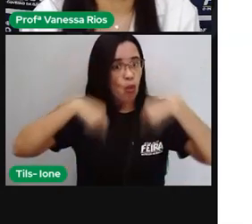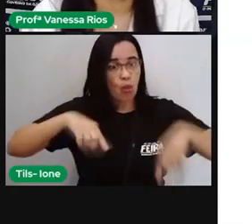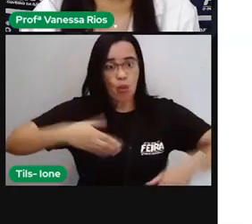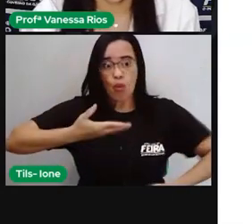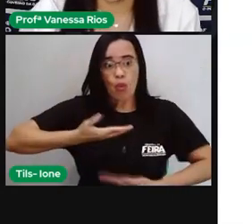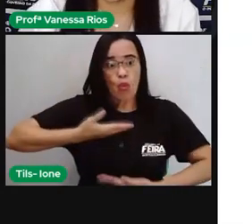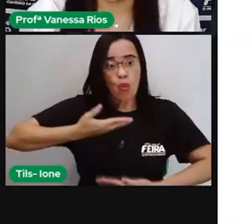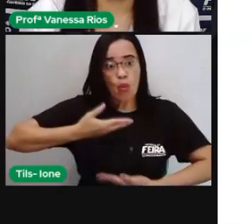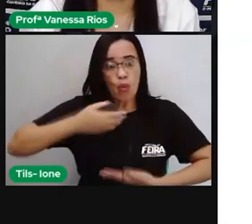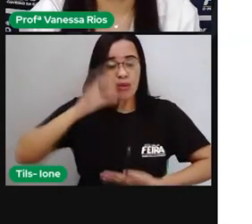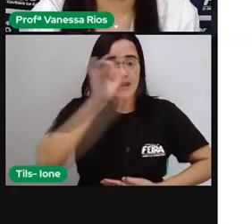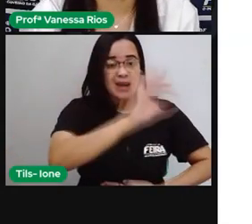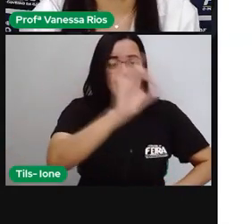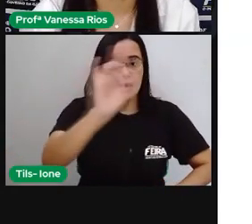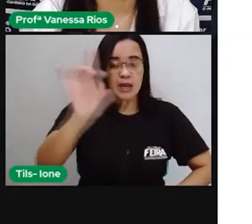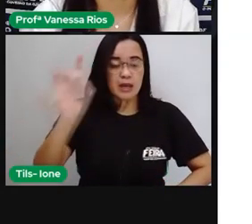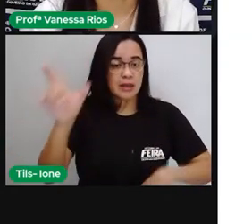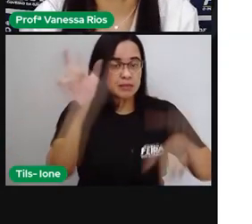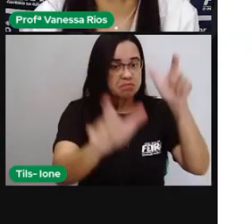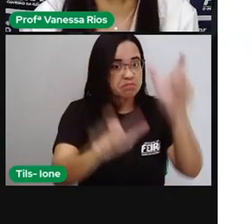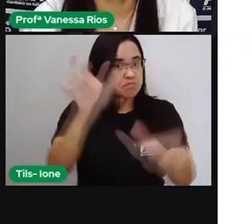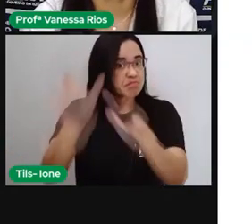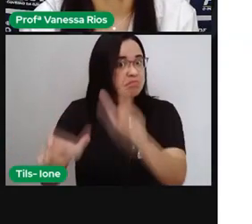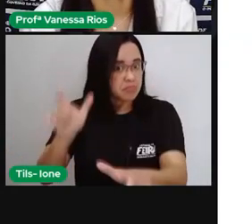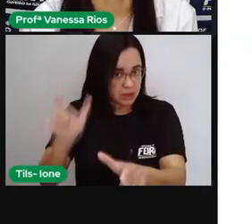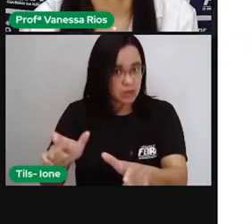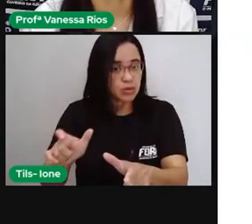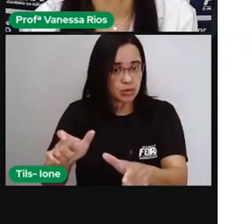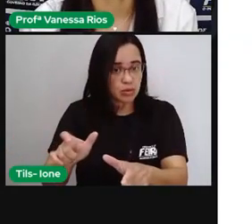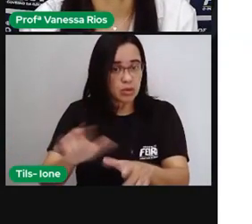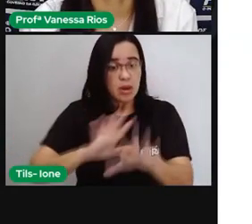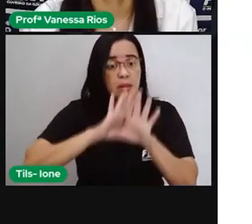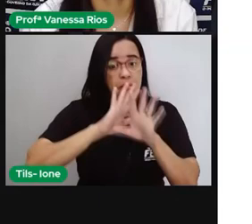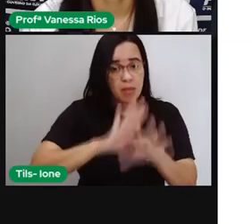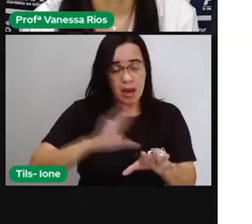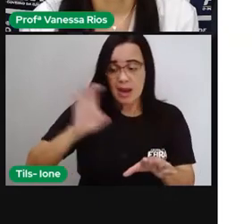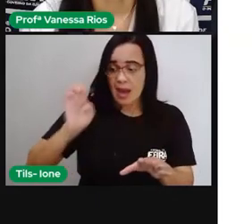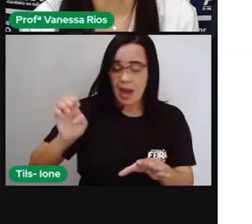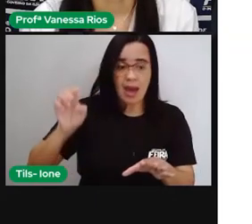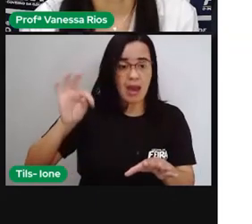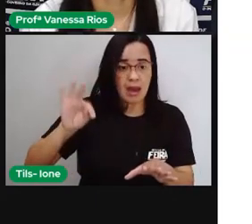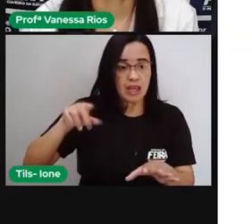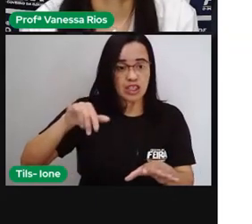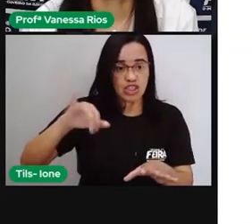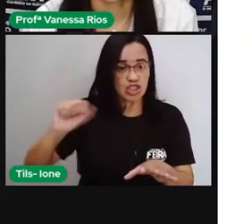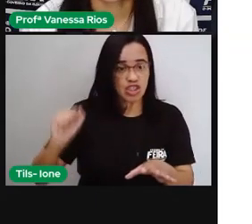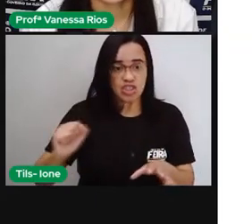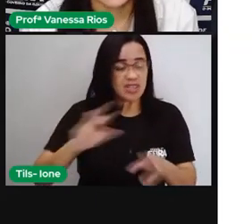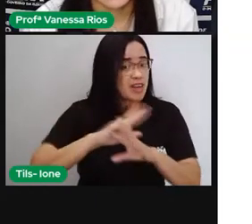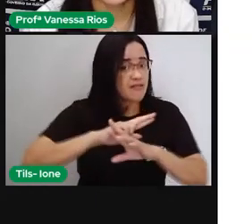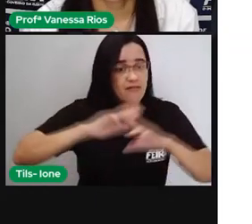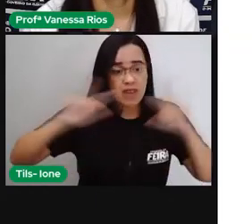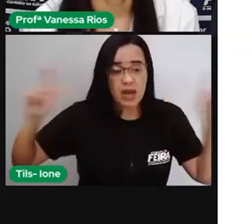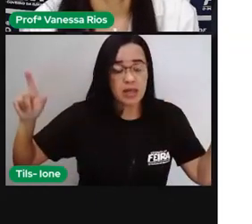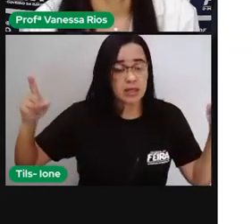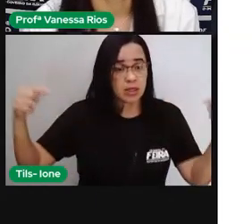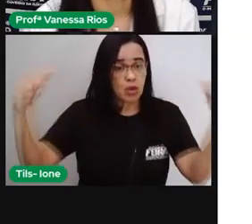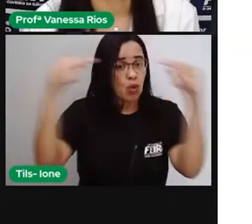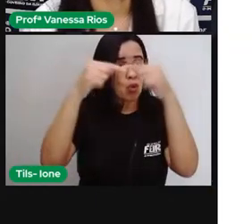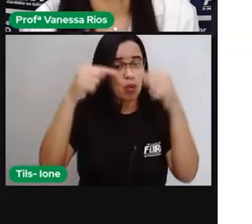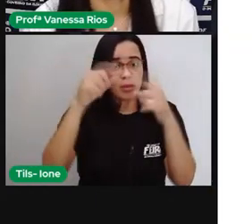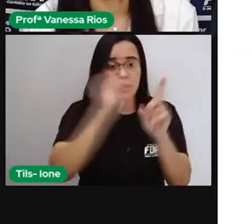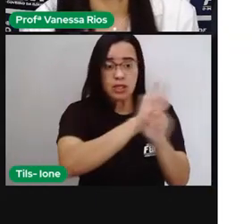cada pessoa. Quando a gente fala em etnia, a gente está falando da construção puramente social e